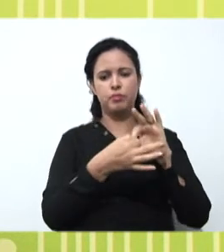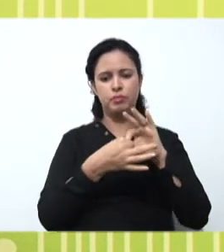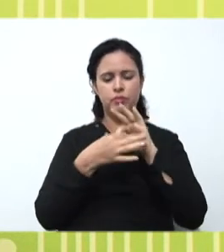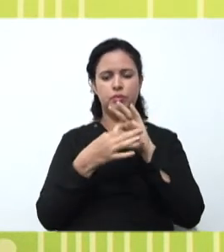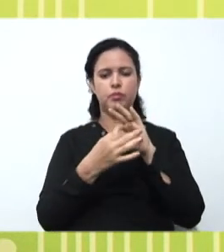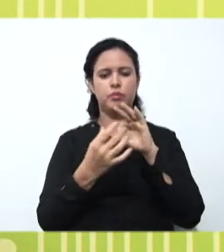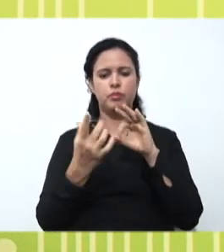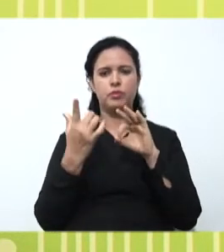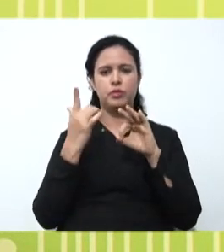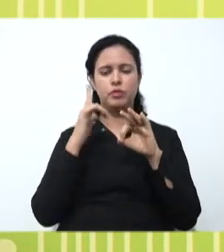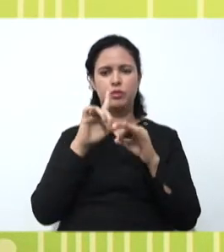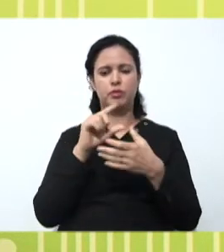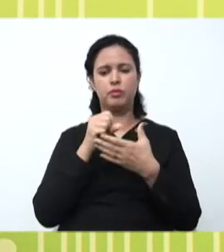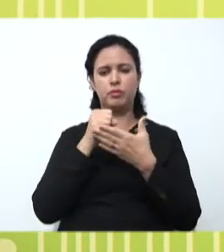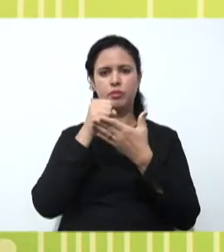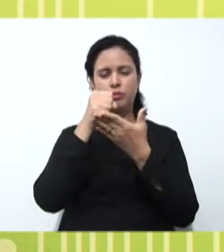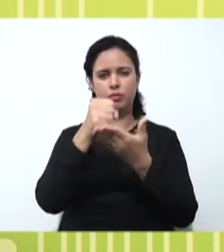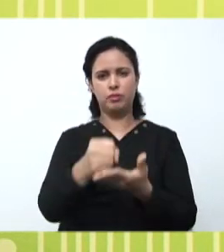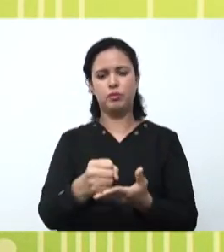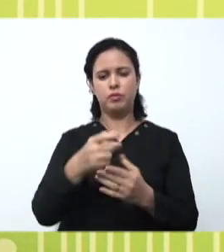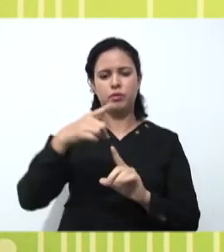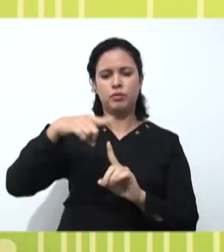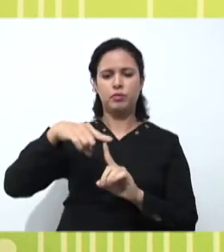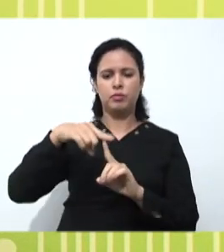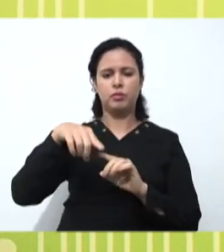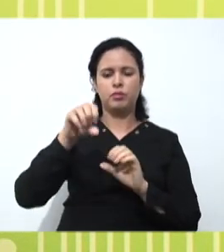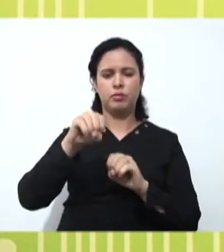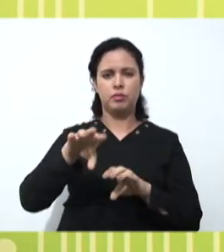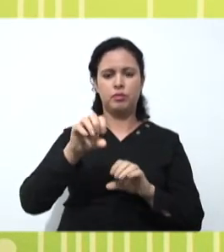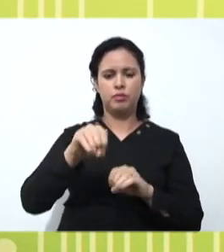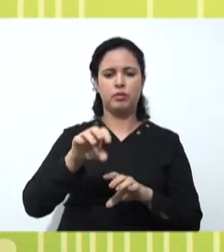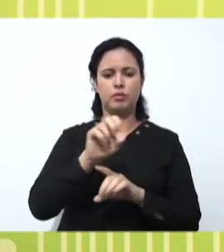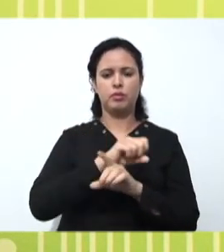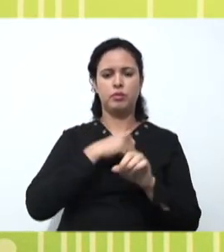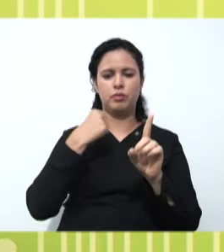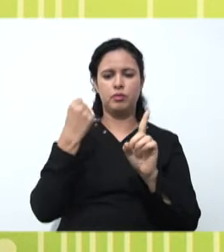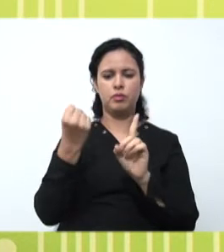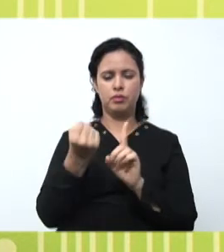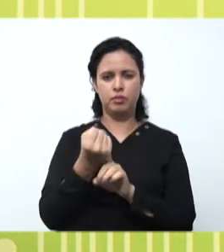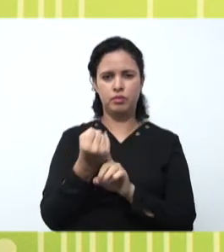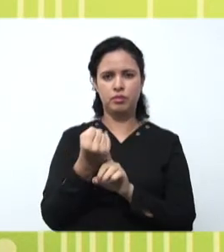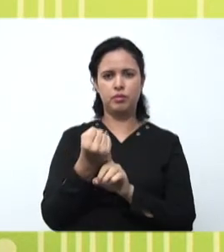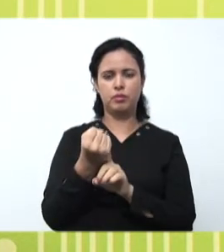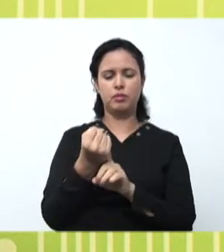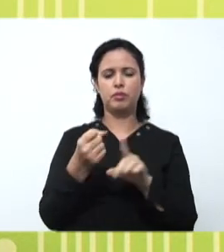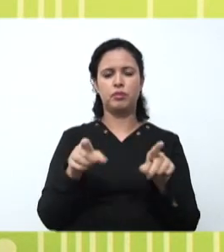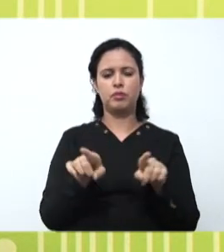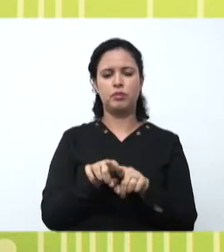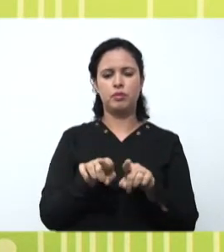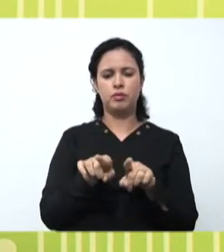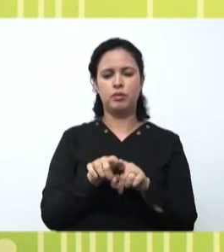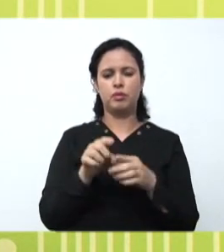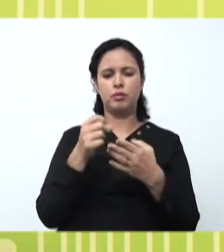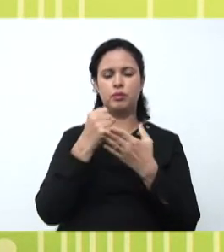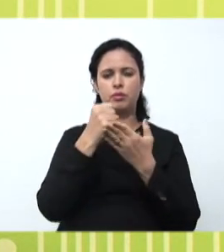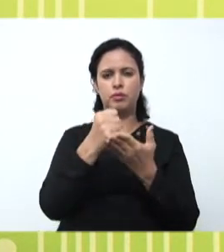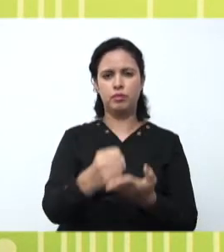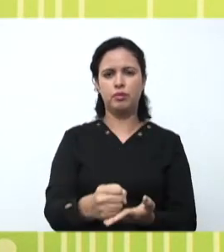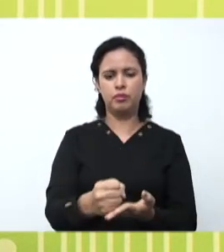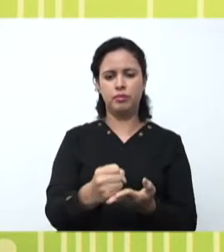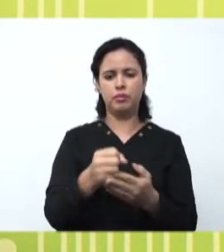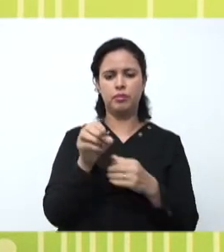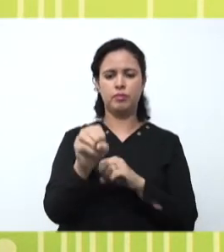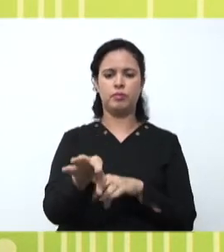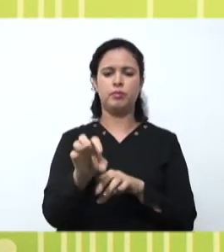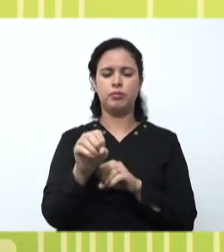juntos ali eles vão oferecer algum tipo de ensino para a sociedade. Isso é a cooperativa também que oferece serviço